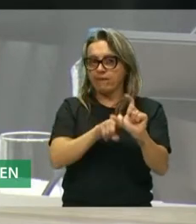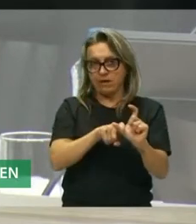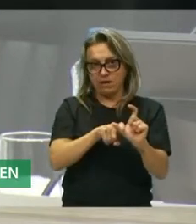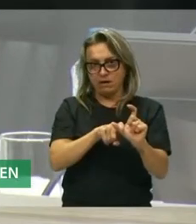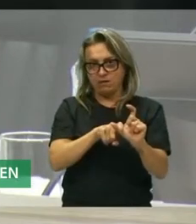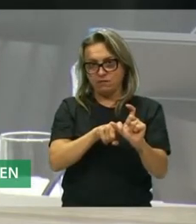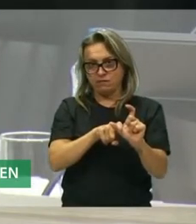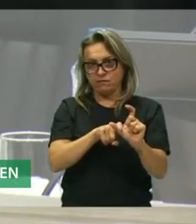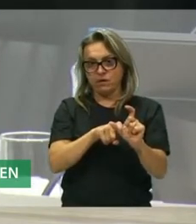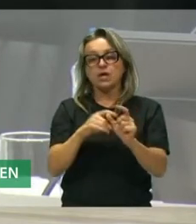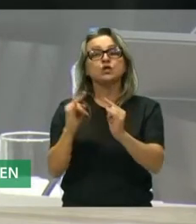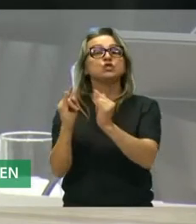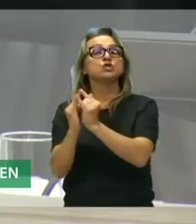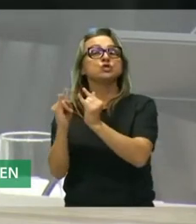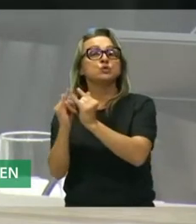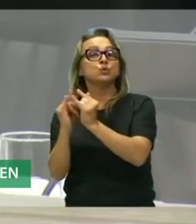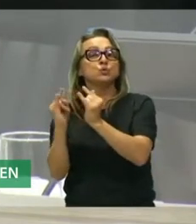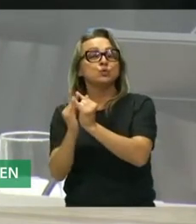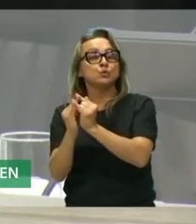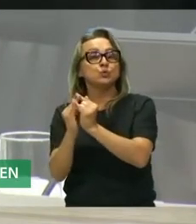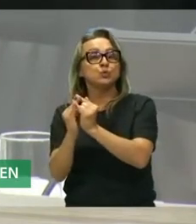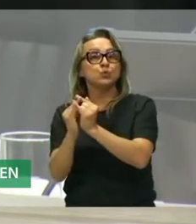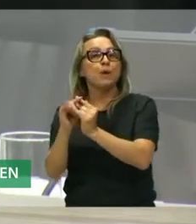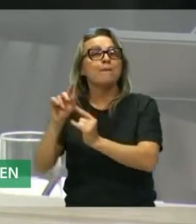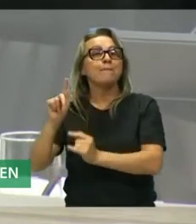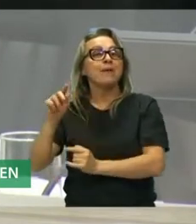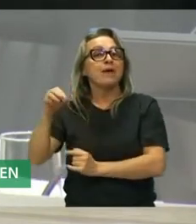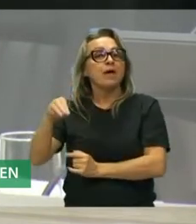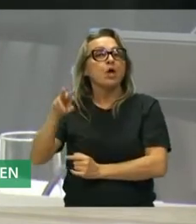Pequenas Missionárias cerca de